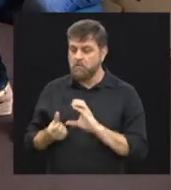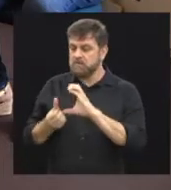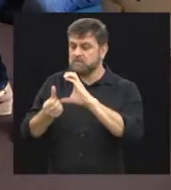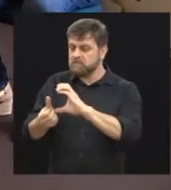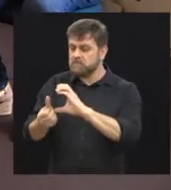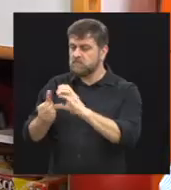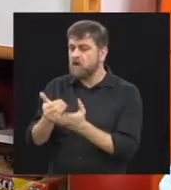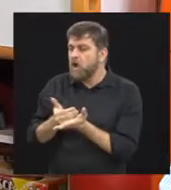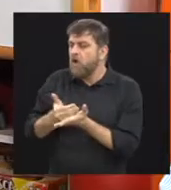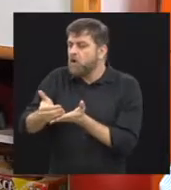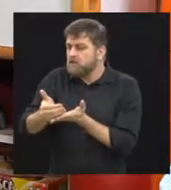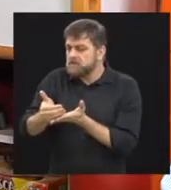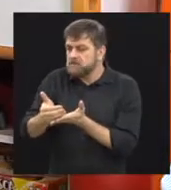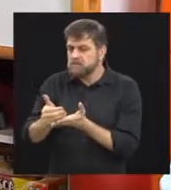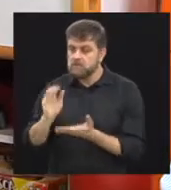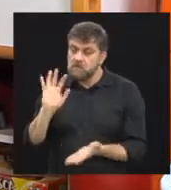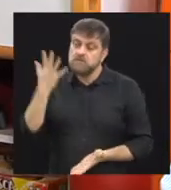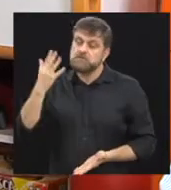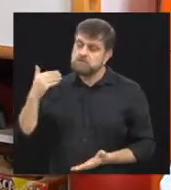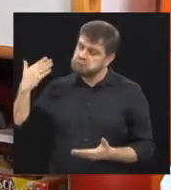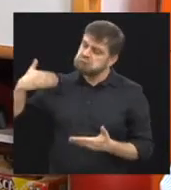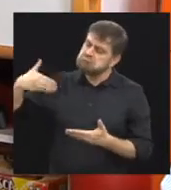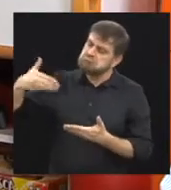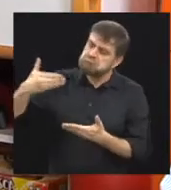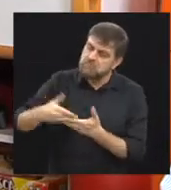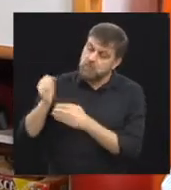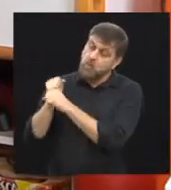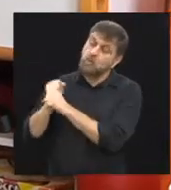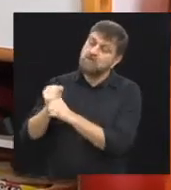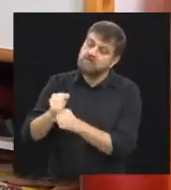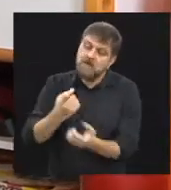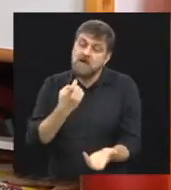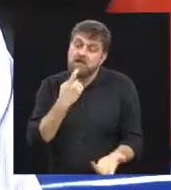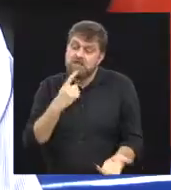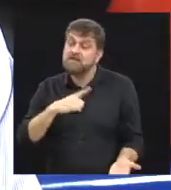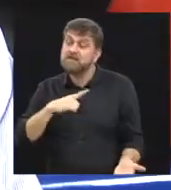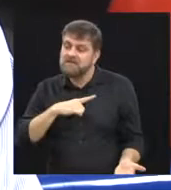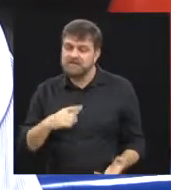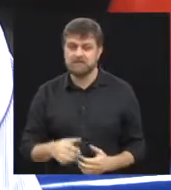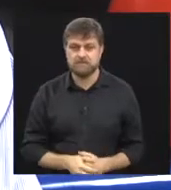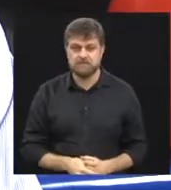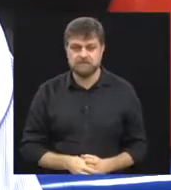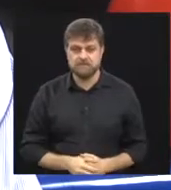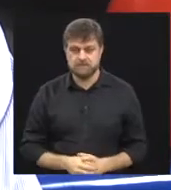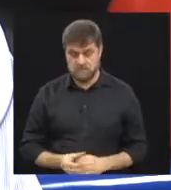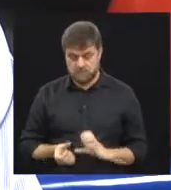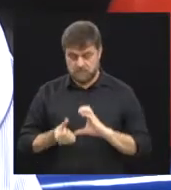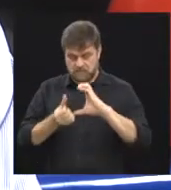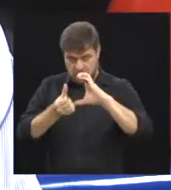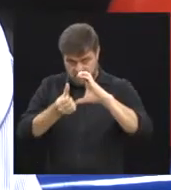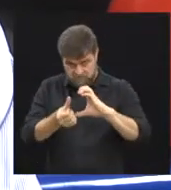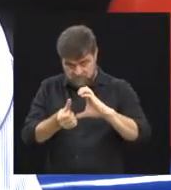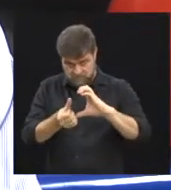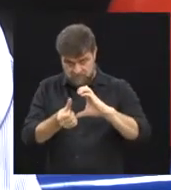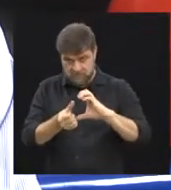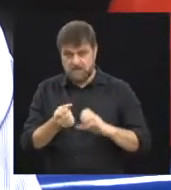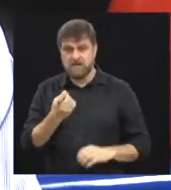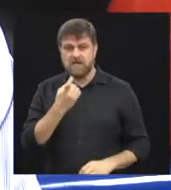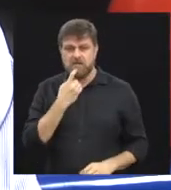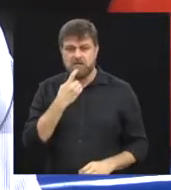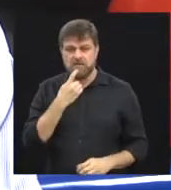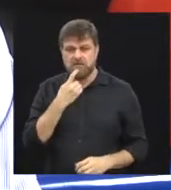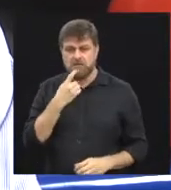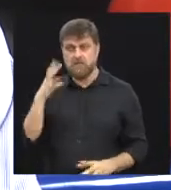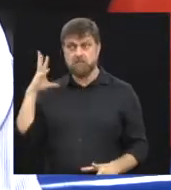Criança Paralítica, como surgiu, há quanto tempo que vocês estão aqui em Campinas? A Casa da Criança Paralítica de Campinas,